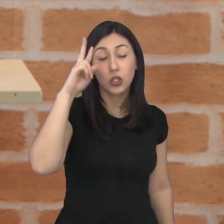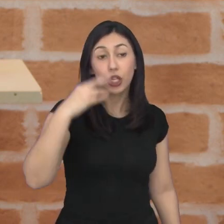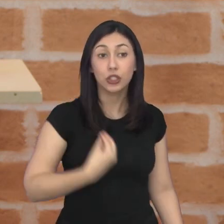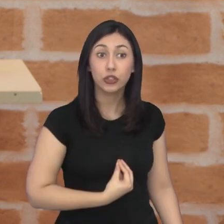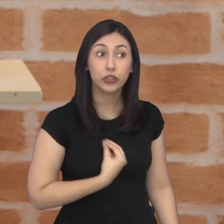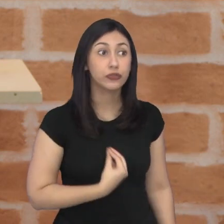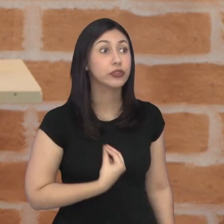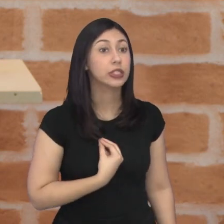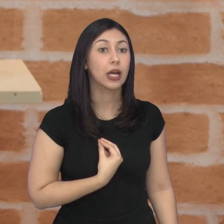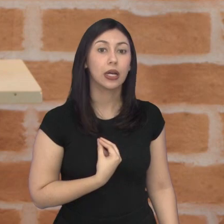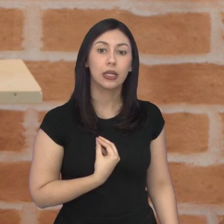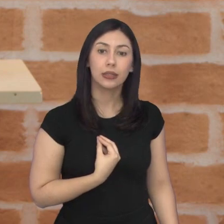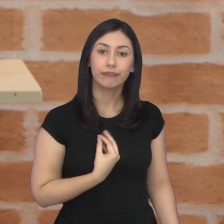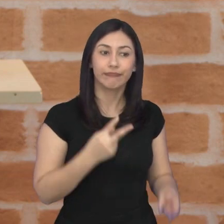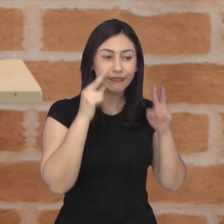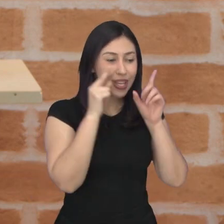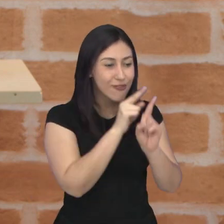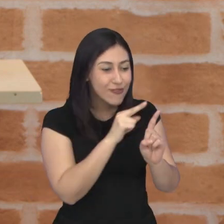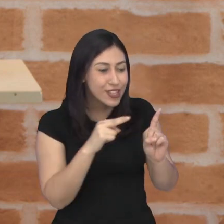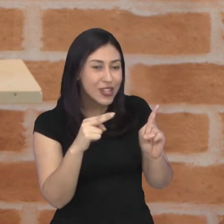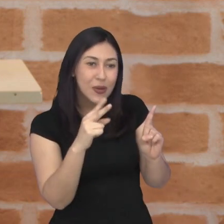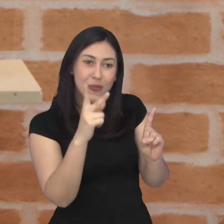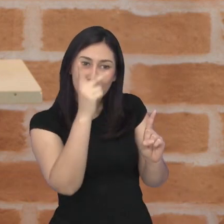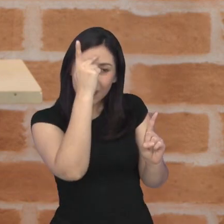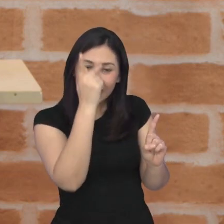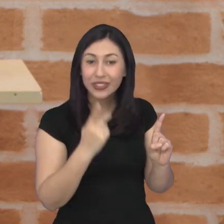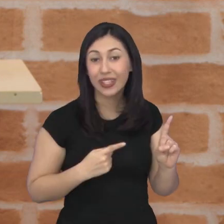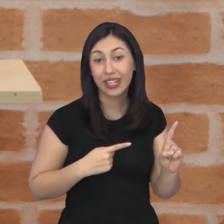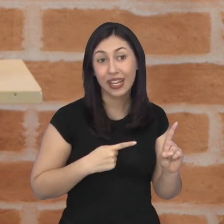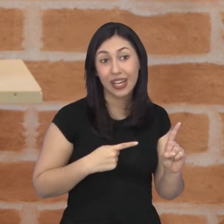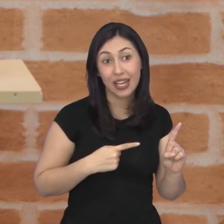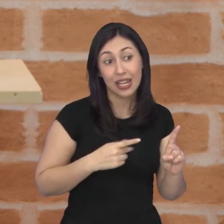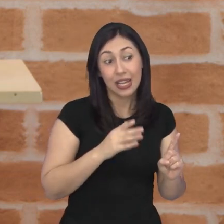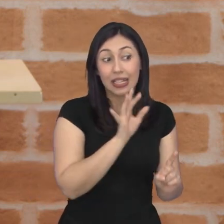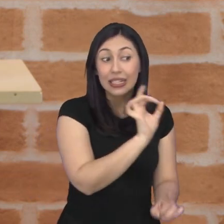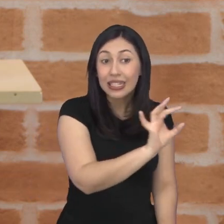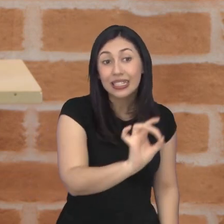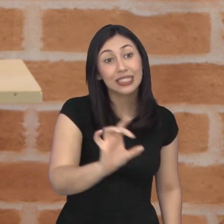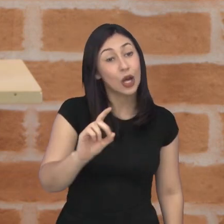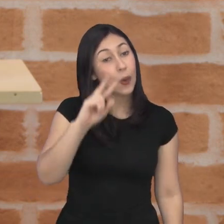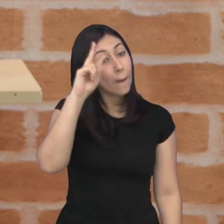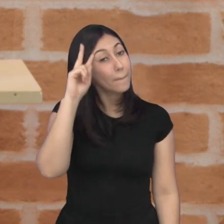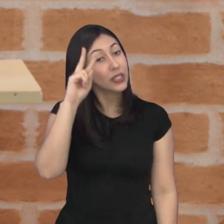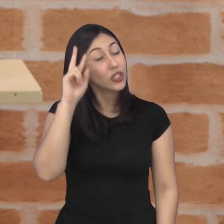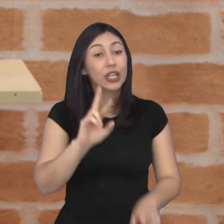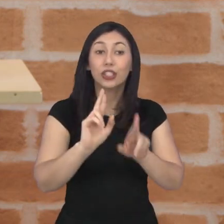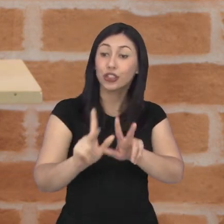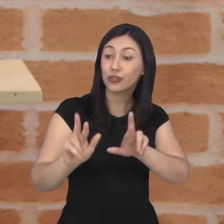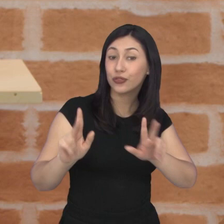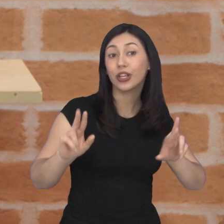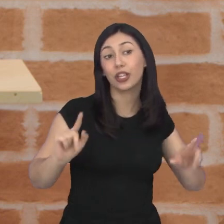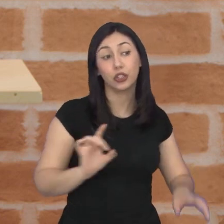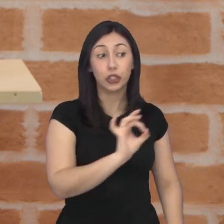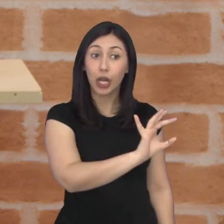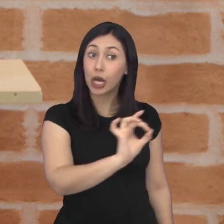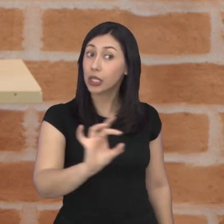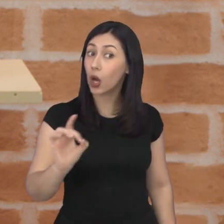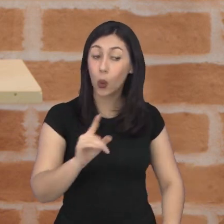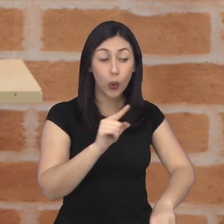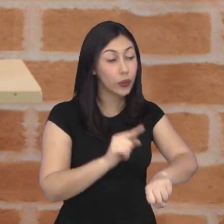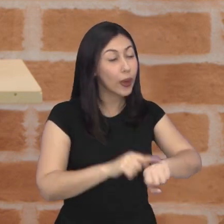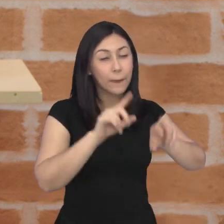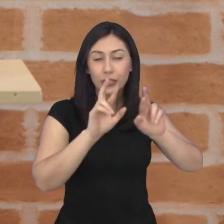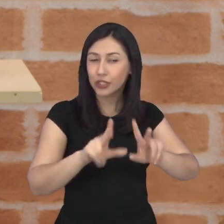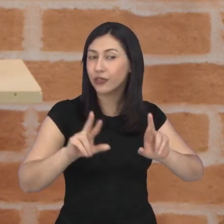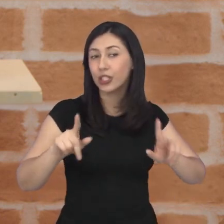vida, é uma visão, né, pessoal, única. Nem tudo que eu estou te falando aqui, cada um tem uma história especial, todos têm um tempo, né, de